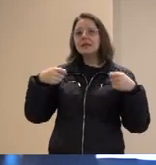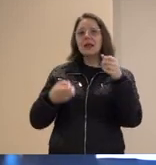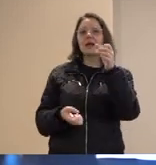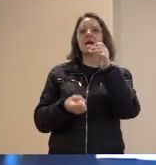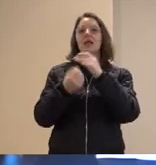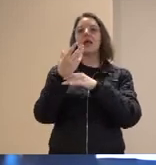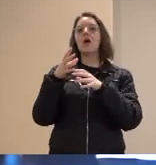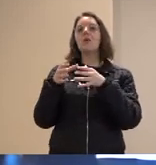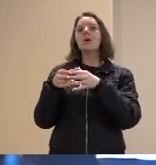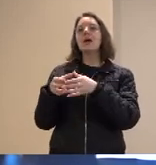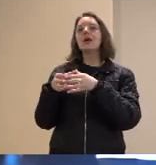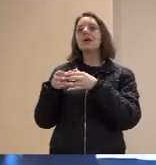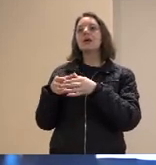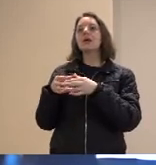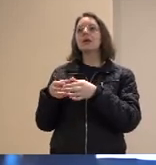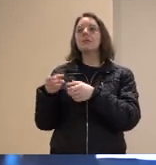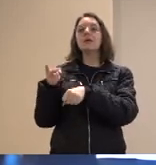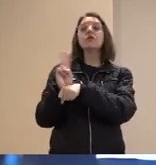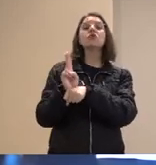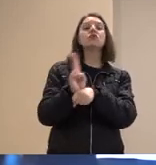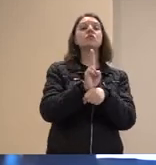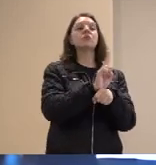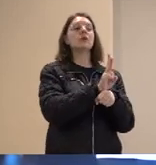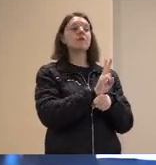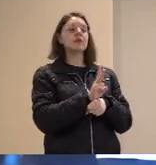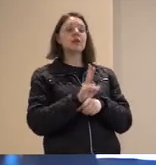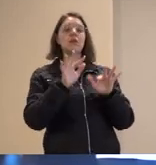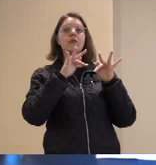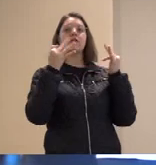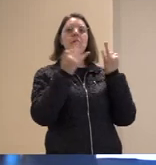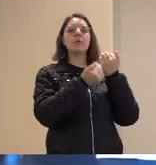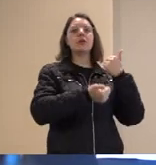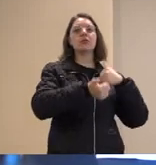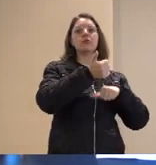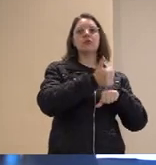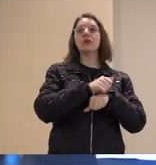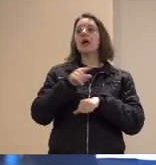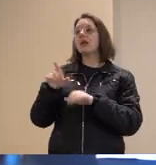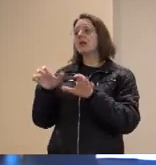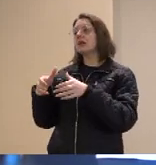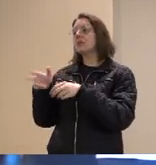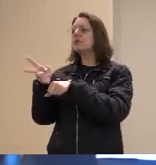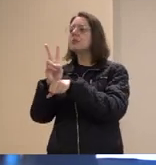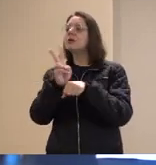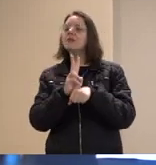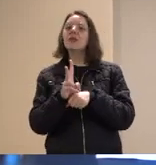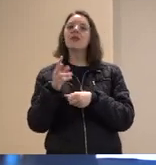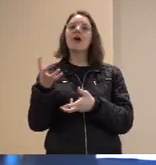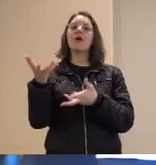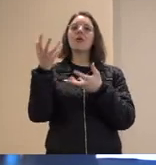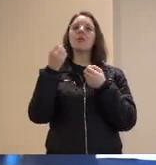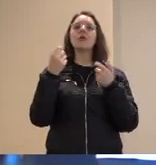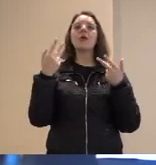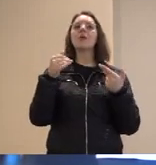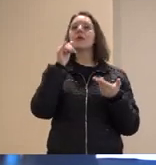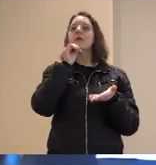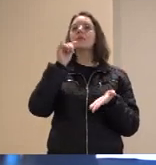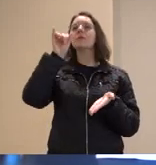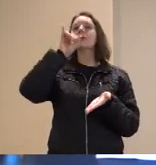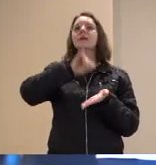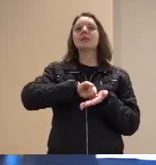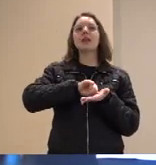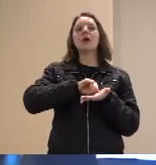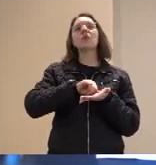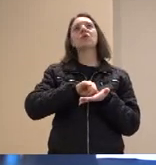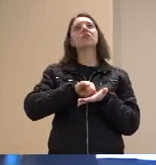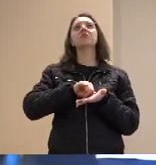uma equipe de supervisão que faria acolhida, como se fosse uma central de acolhimento,